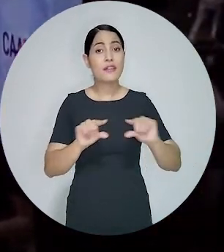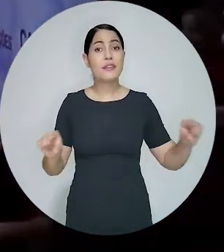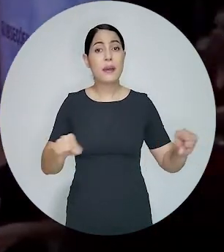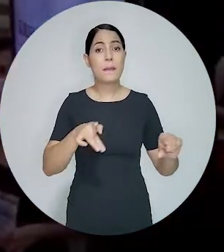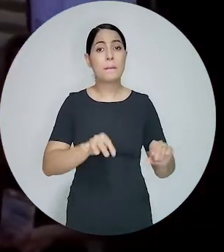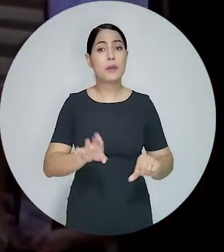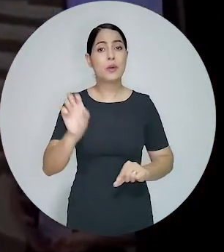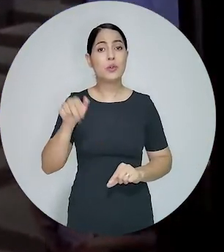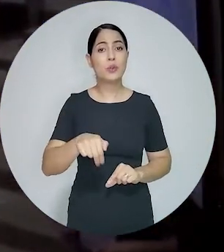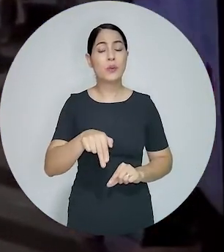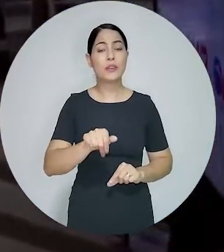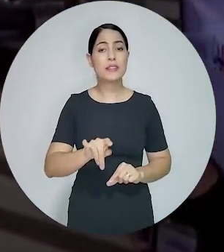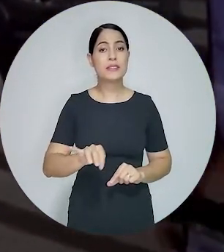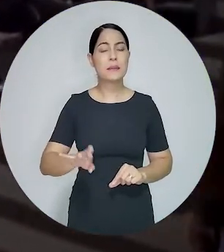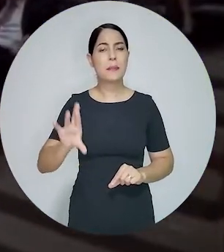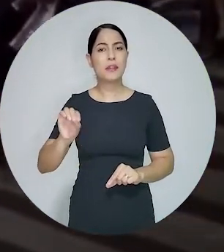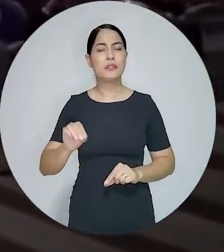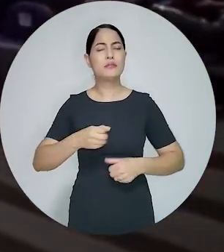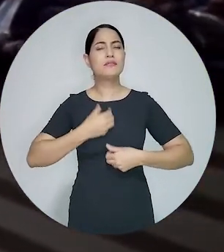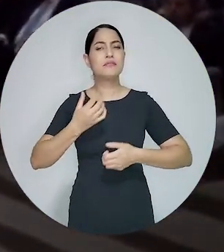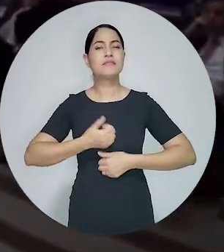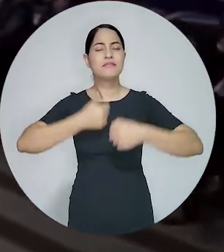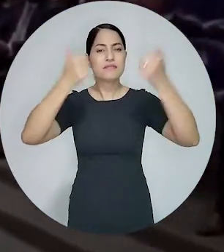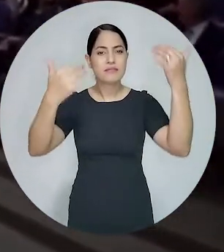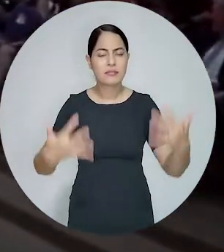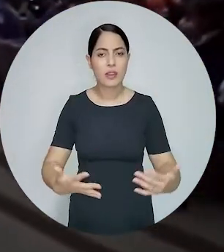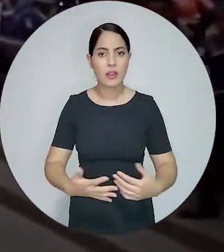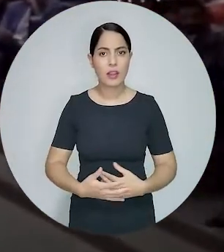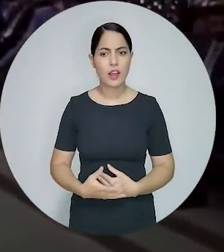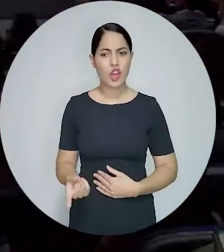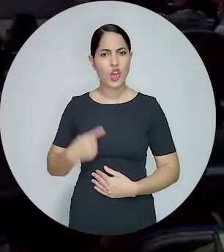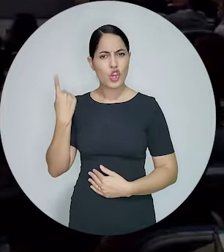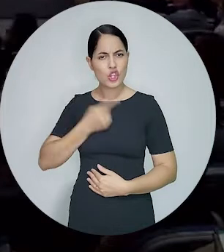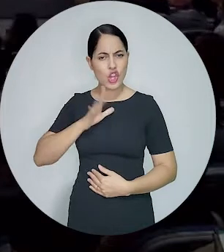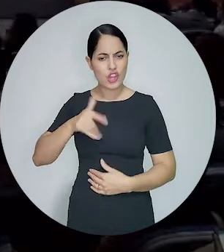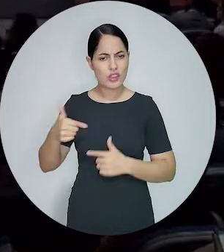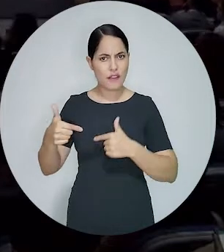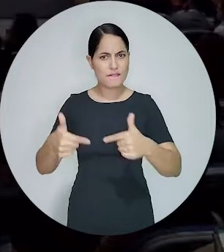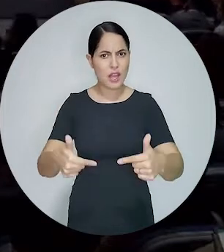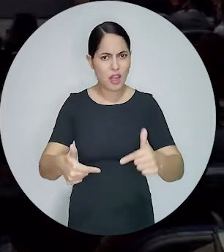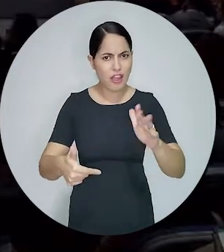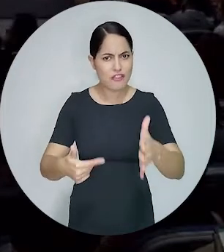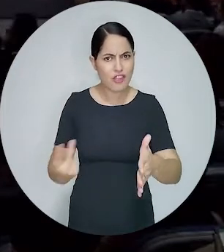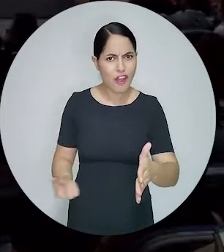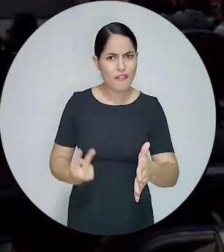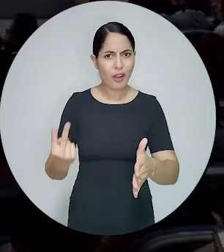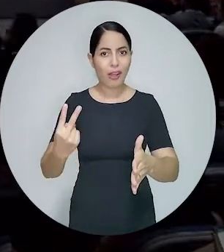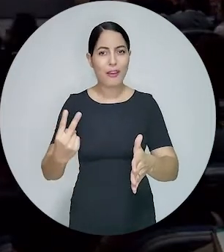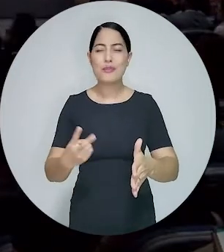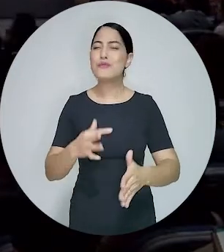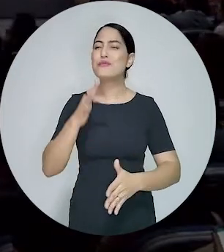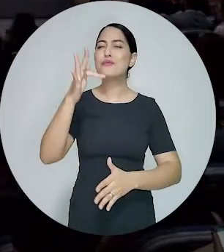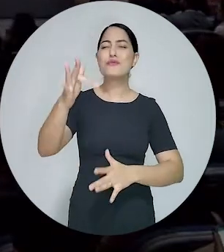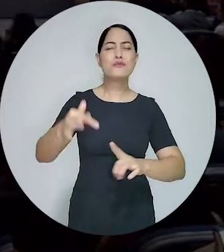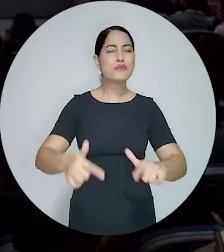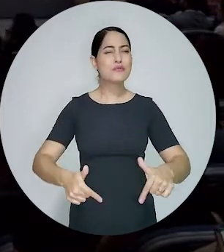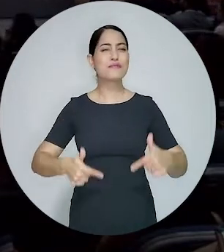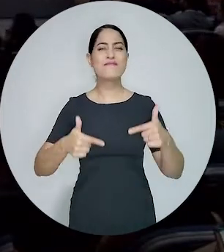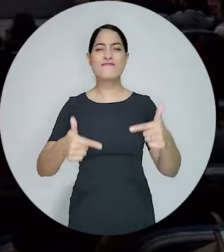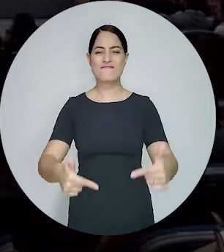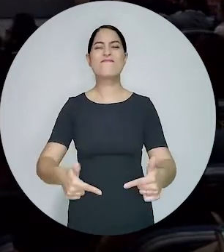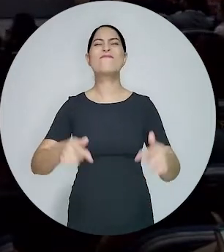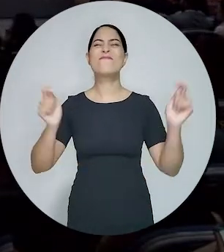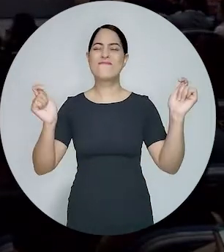Os versos de Milton Nascimento dizem que, se muito vale o já feito, mais vale o que será.